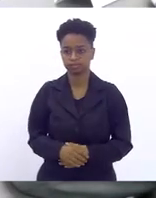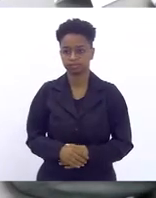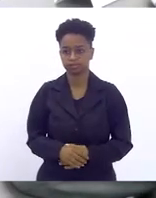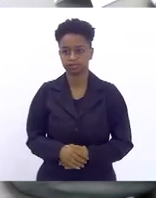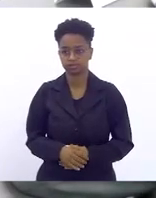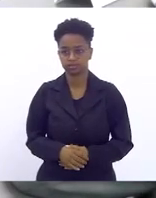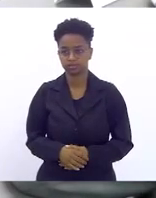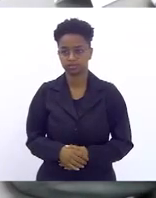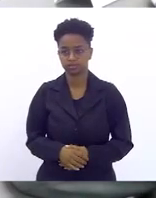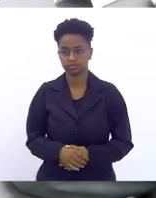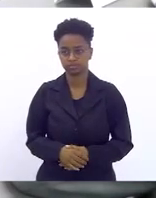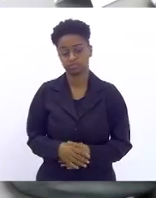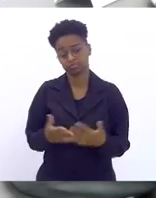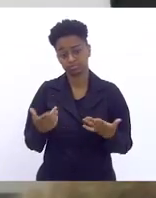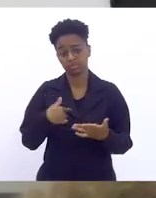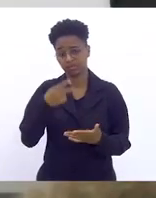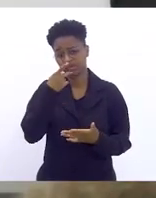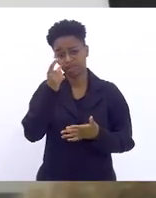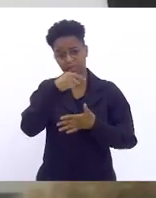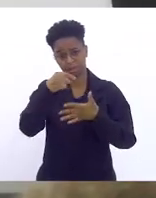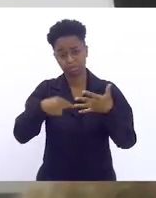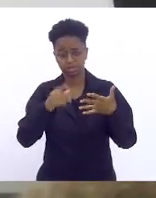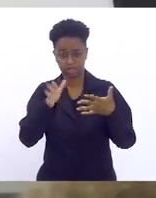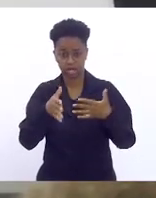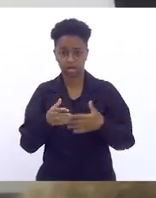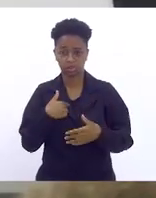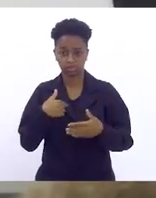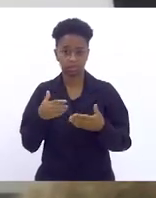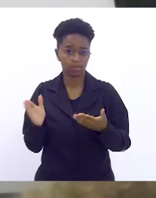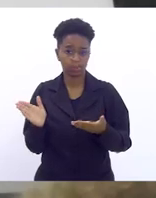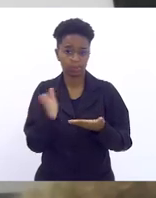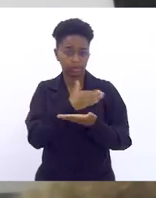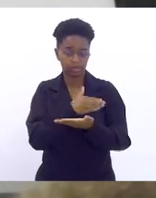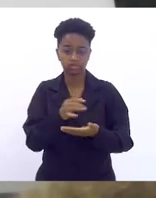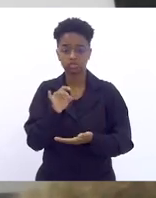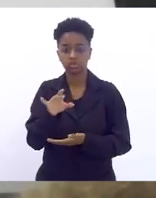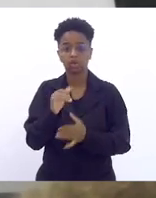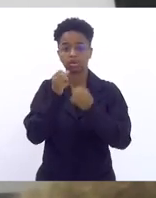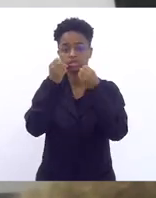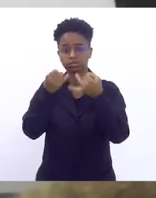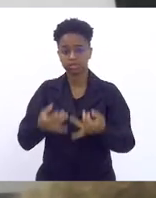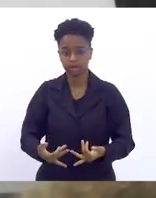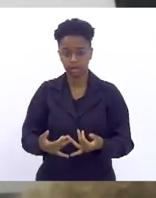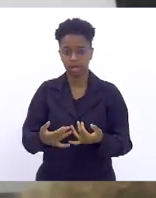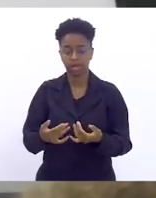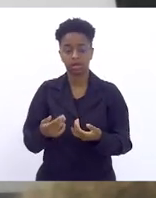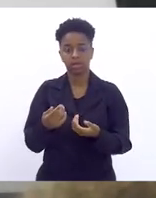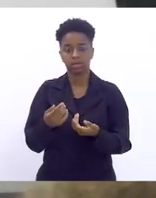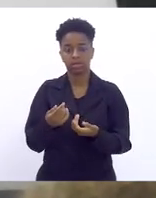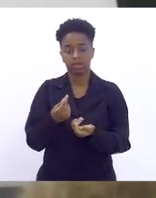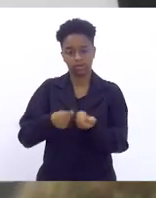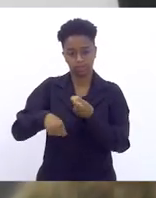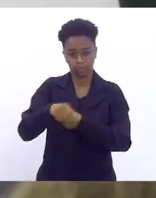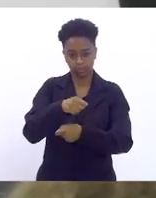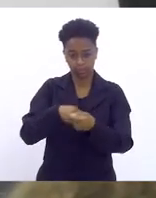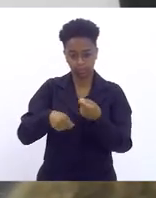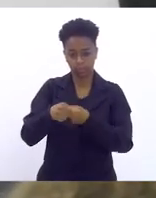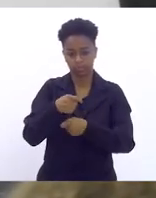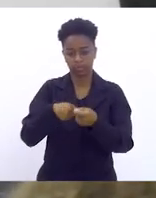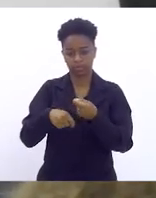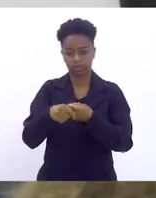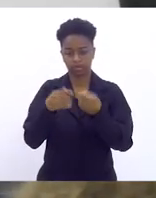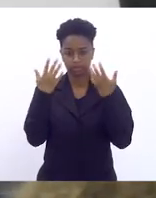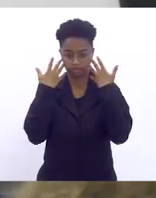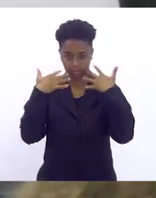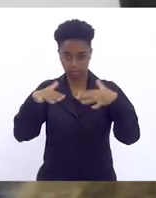Bom enfim eu já citei o coisa do passado é só para dizer a questão da economia verde tem muito mais a ver com